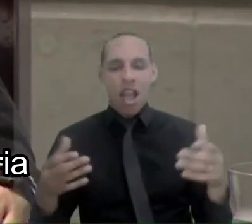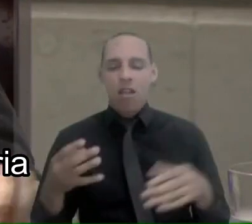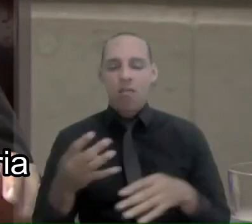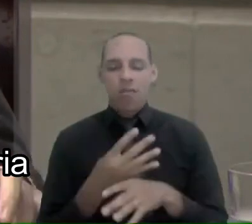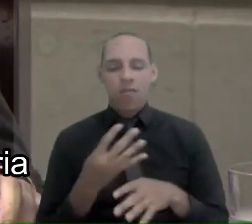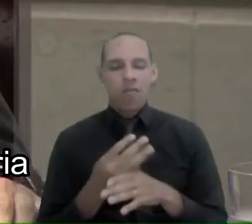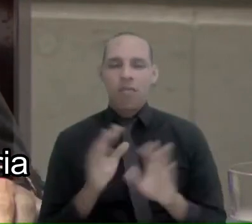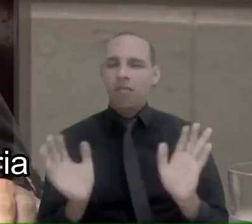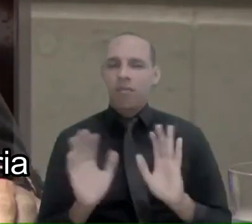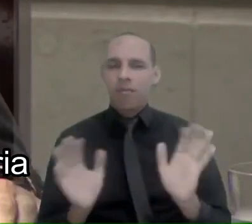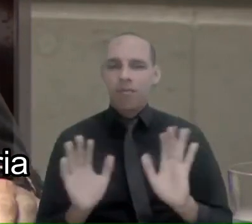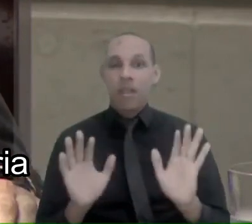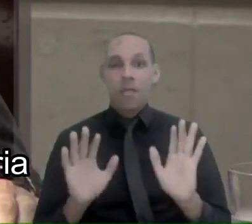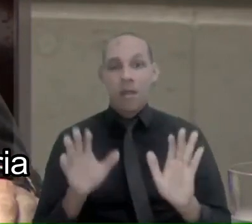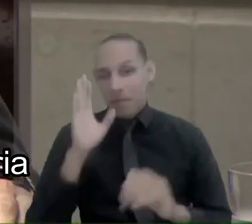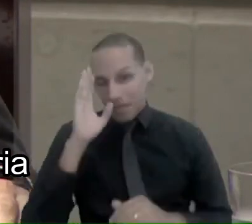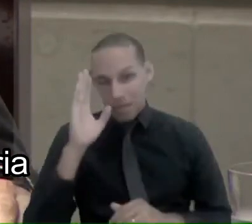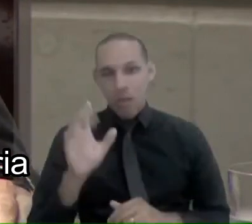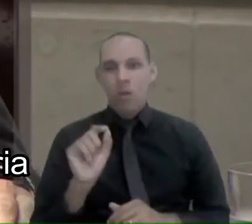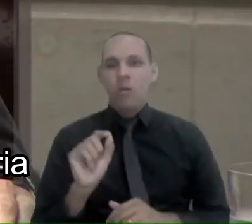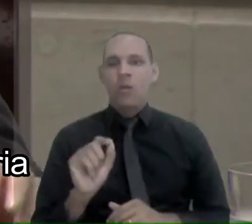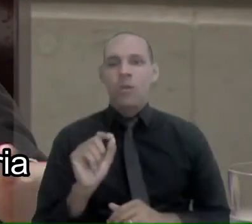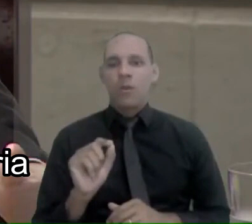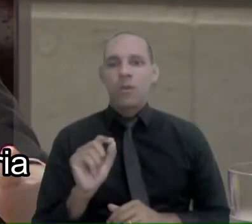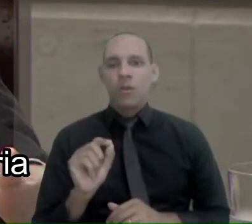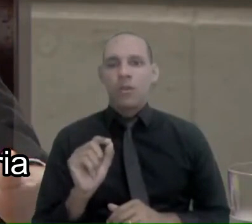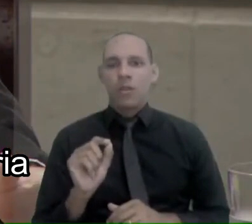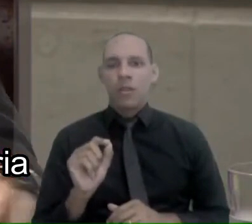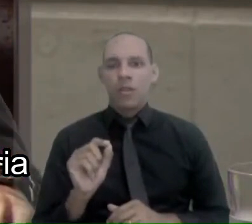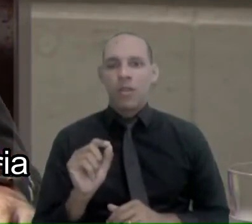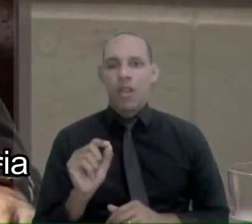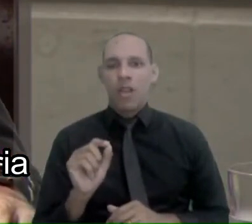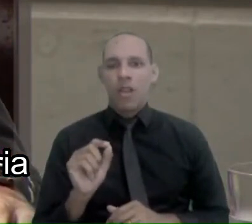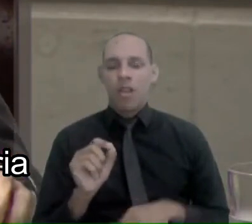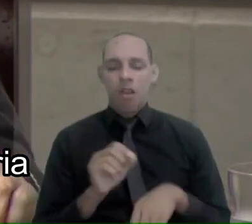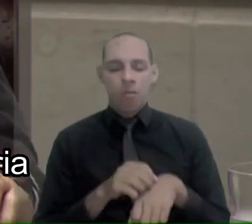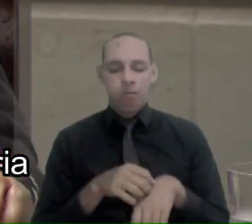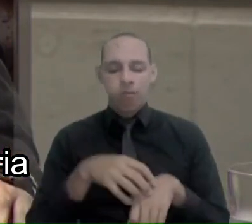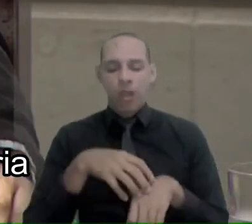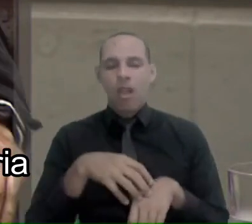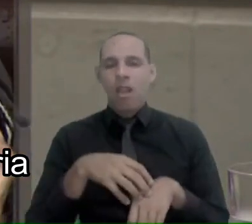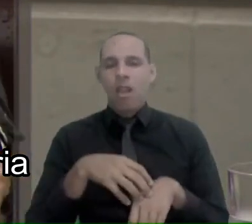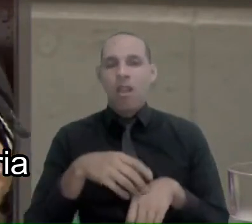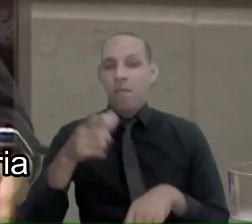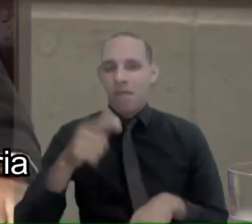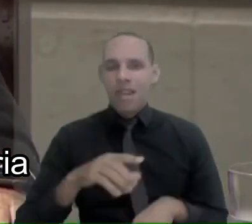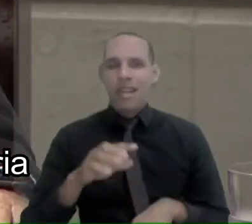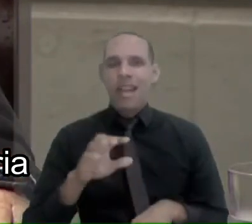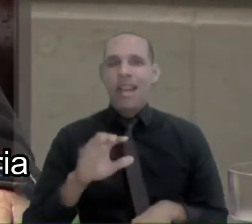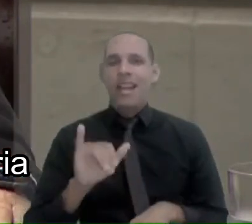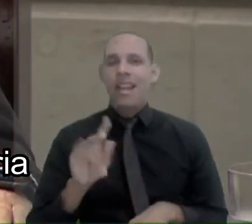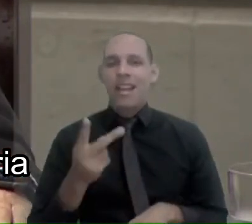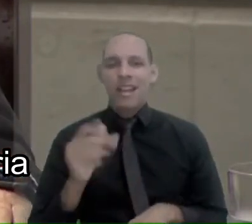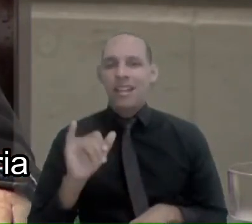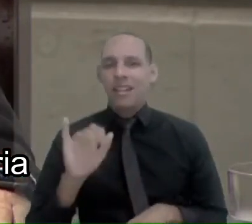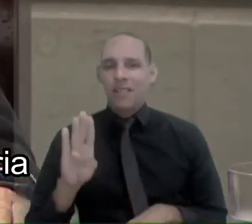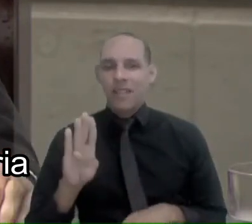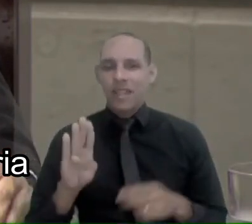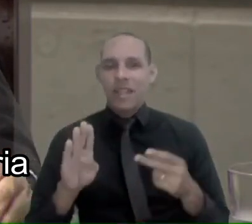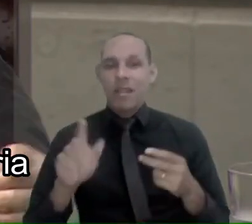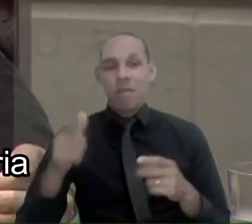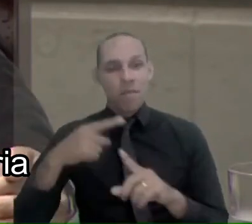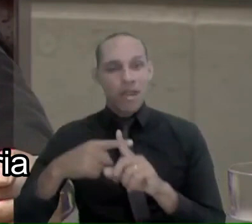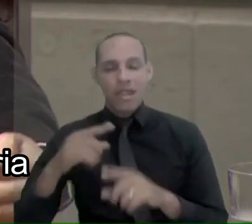pensando principalmente na condição de co-infecção HIV-TB, precisávamos avançar com a rede